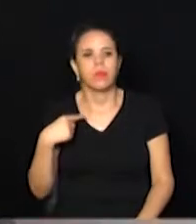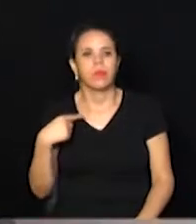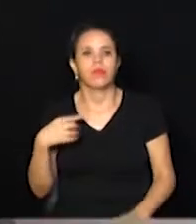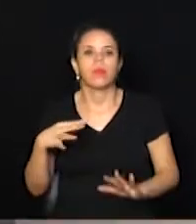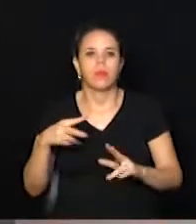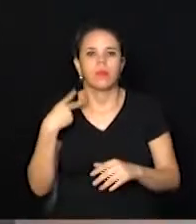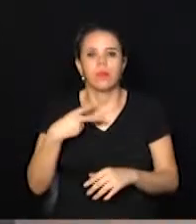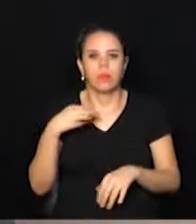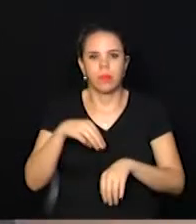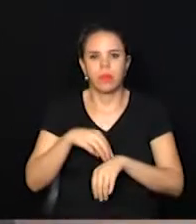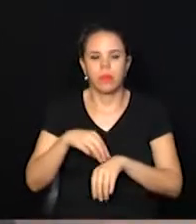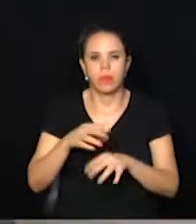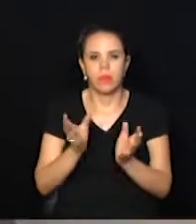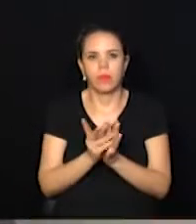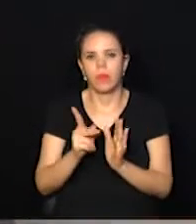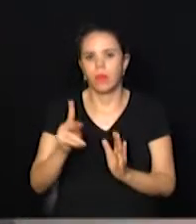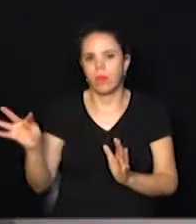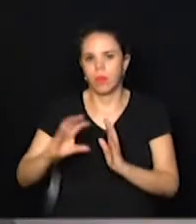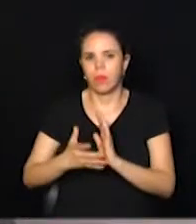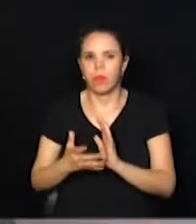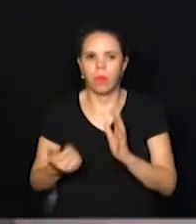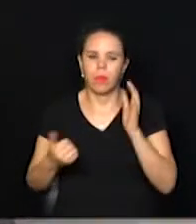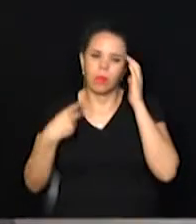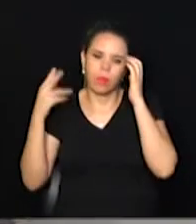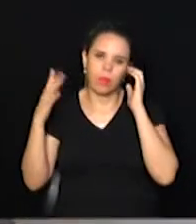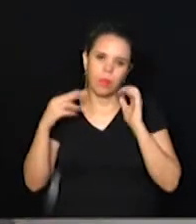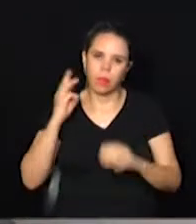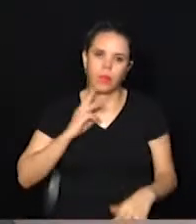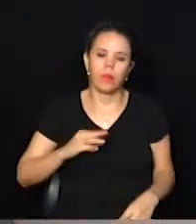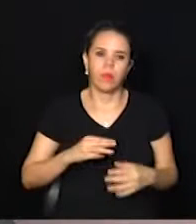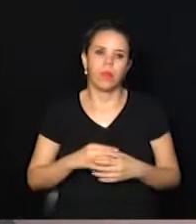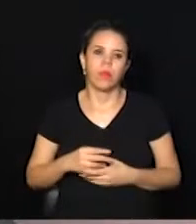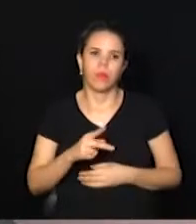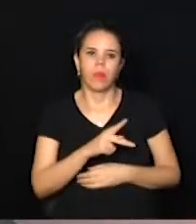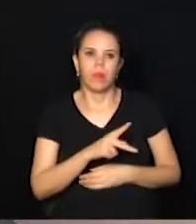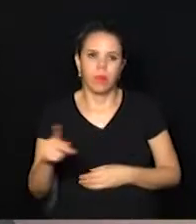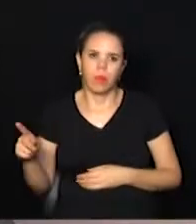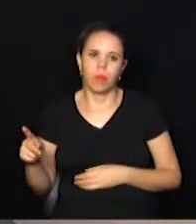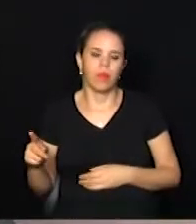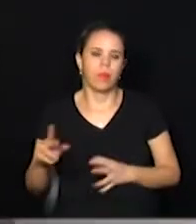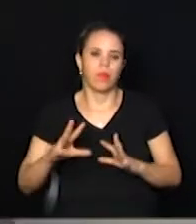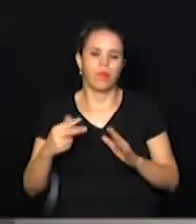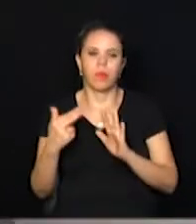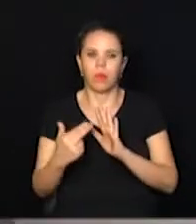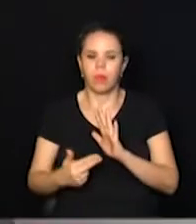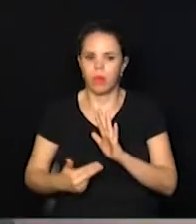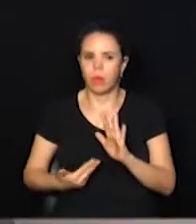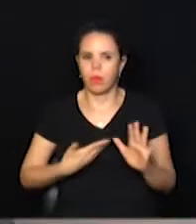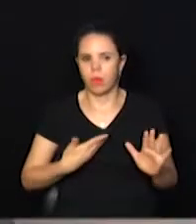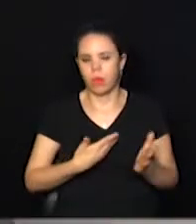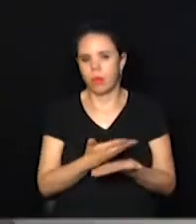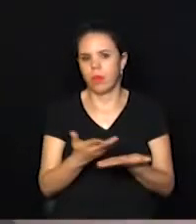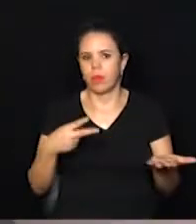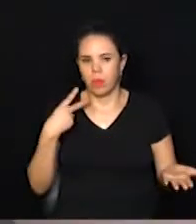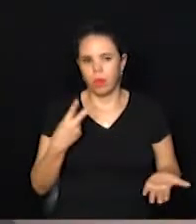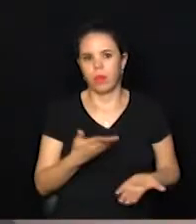os membros da bancada aqui do PT, companheira Guida, companheiro Cecílio, presidente do PT Campinas Orfei, os companheiros também